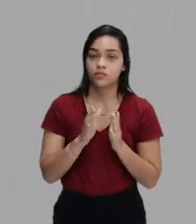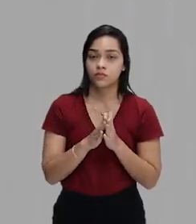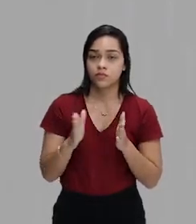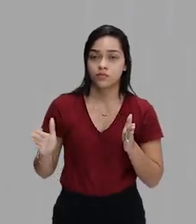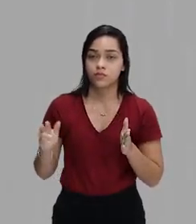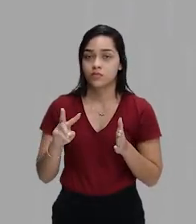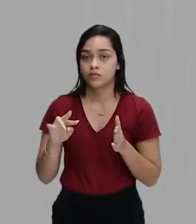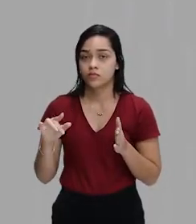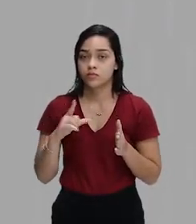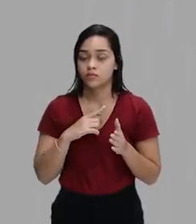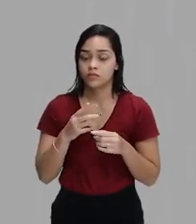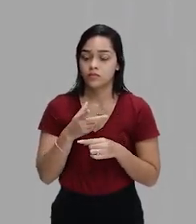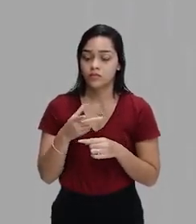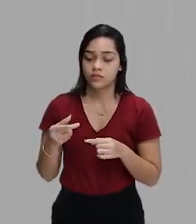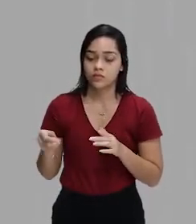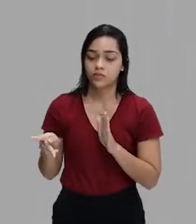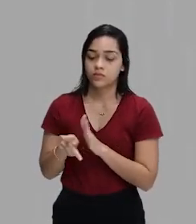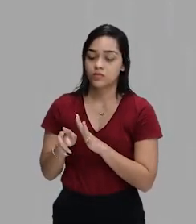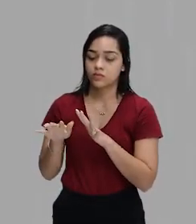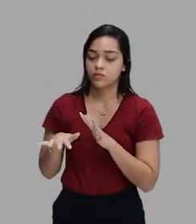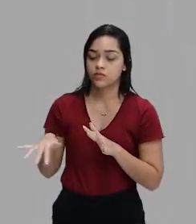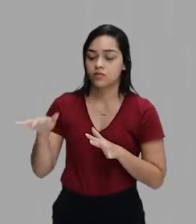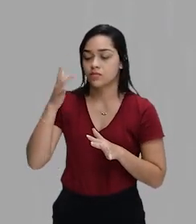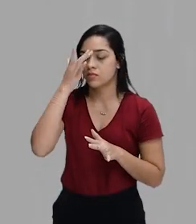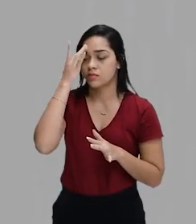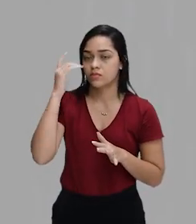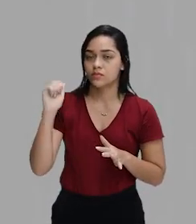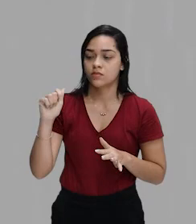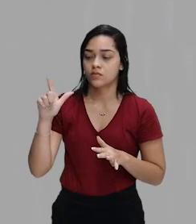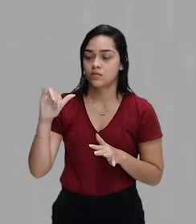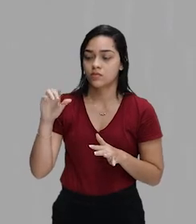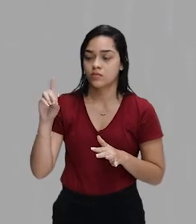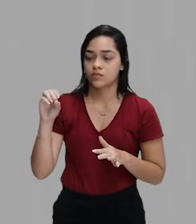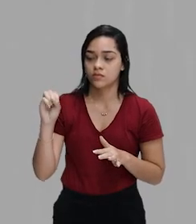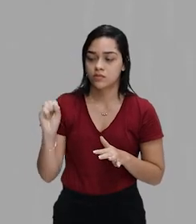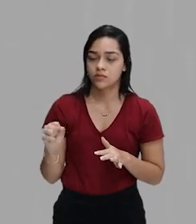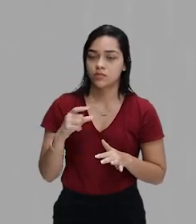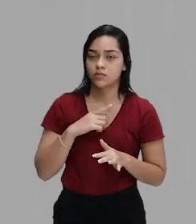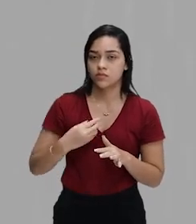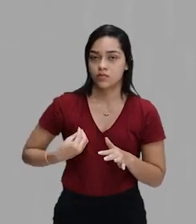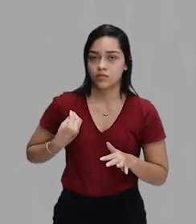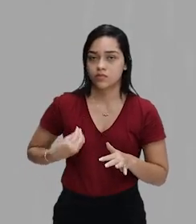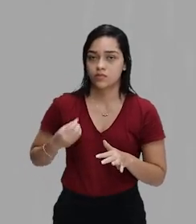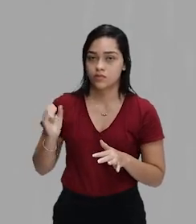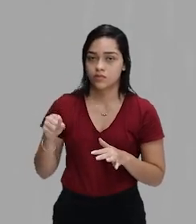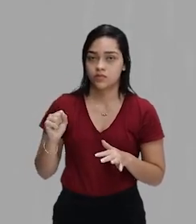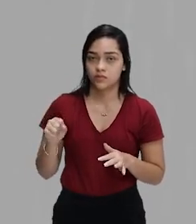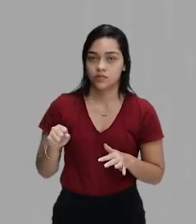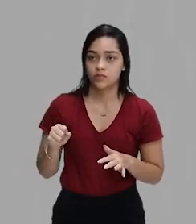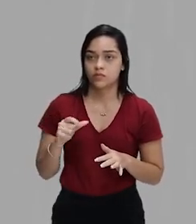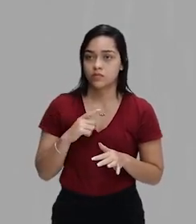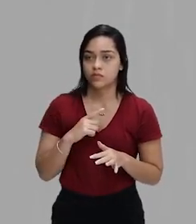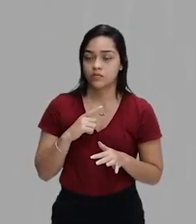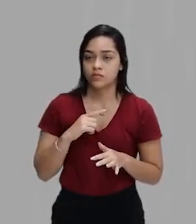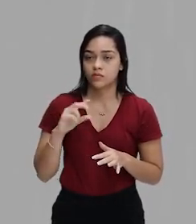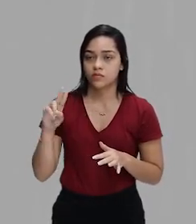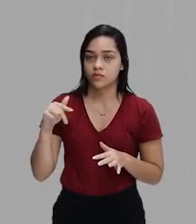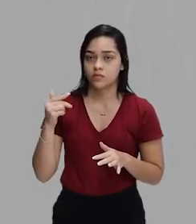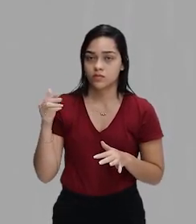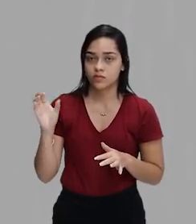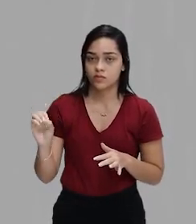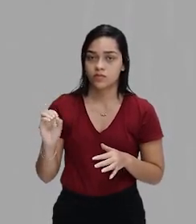que irá dar vitória para os aliados, com a presença, com o apoio da União